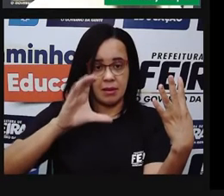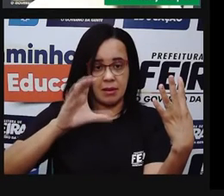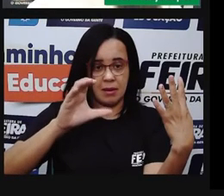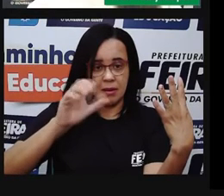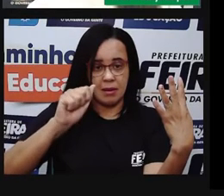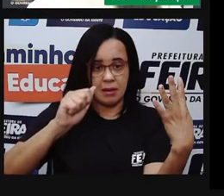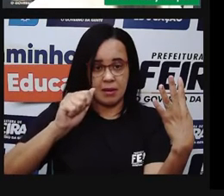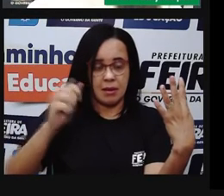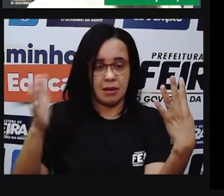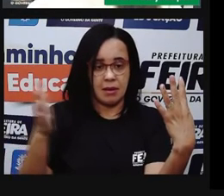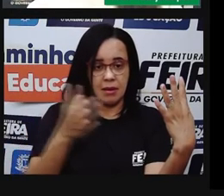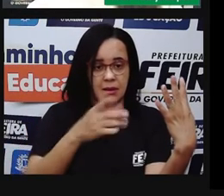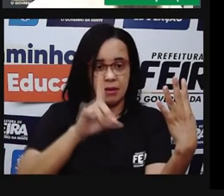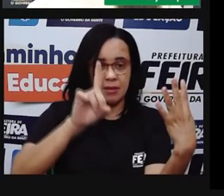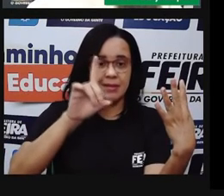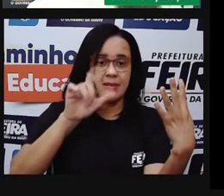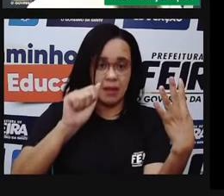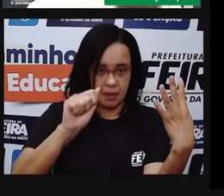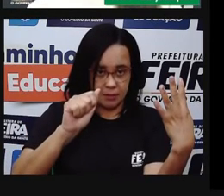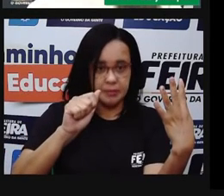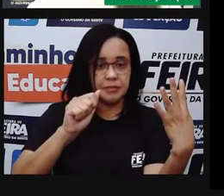sa e o da.